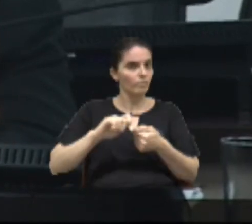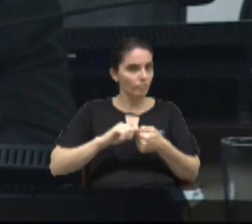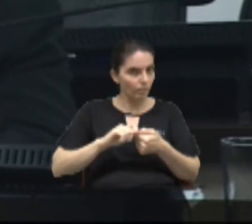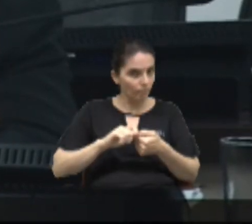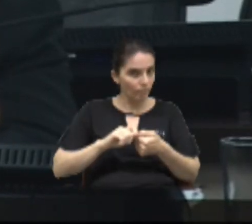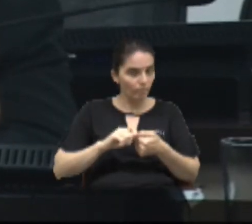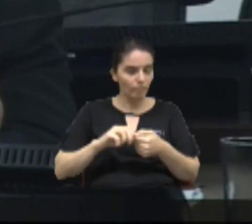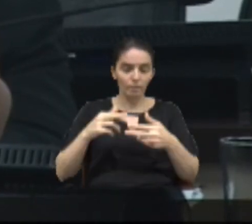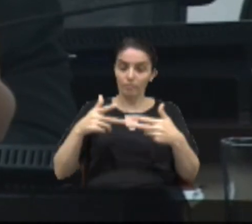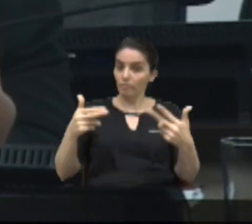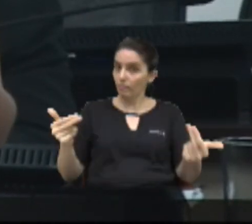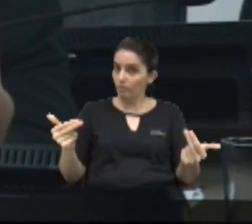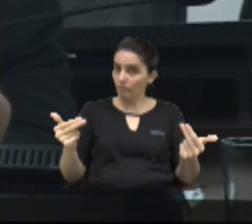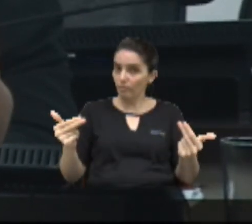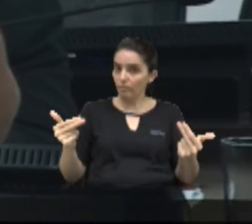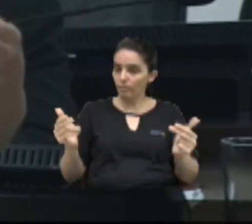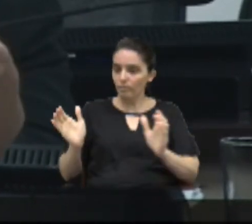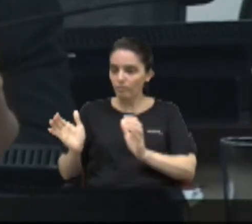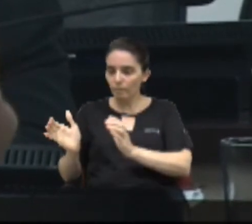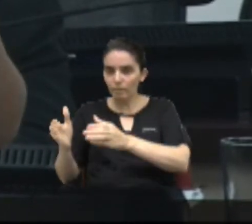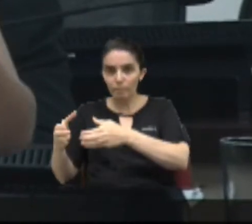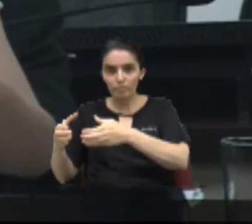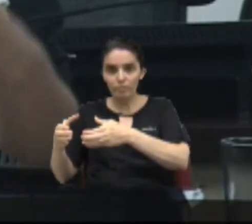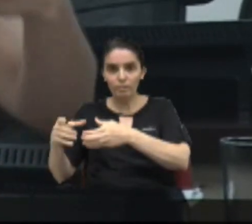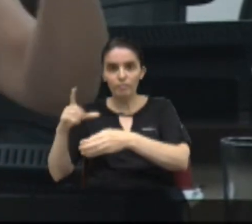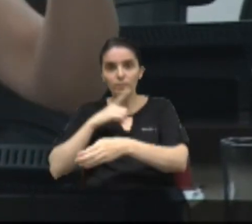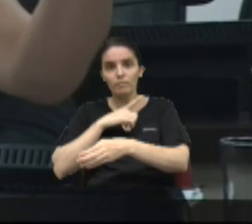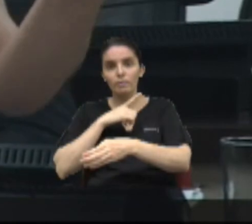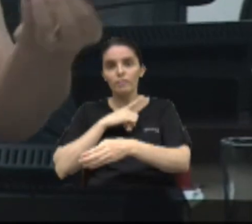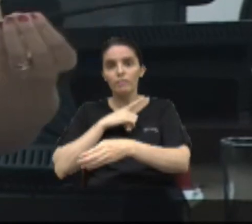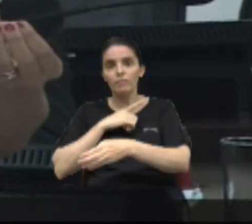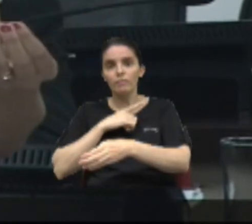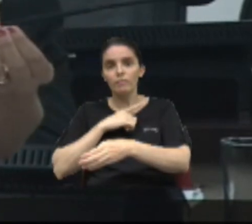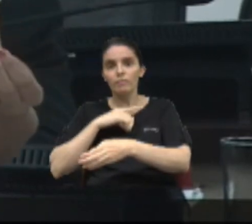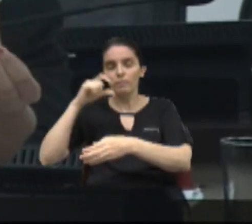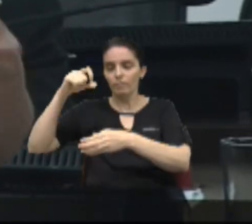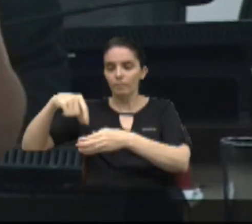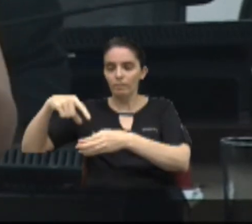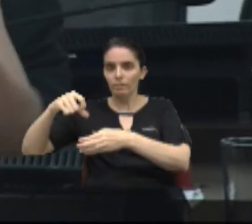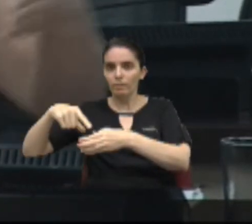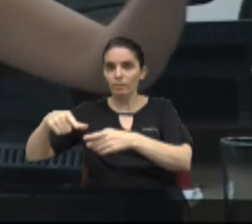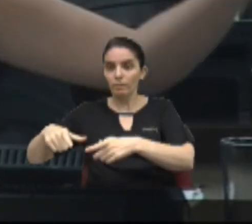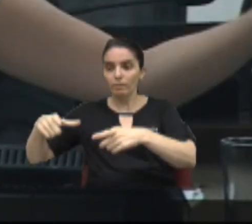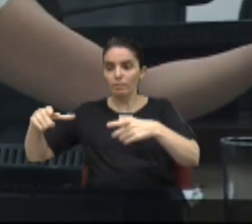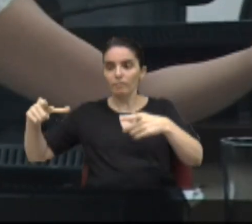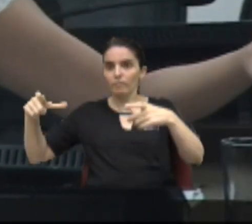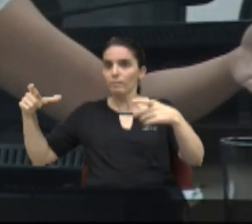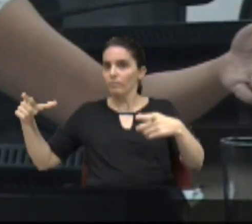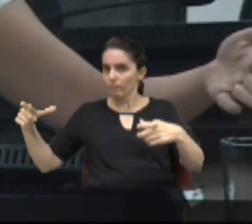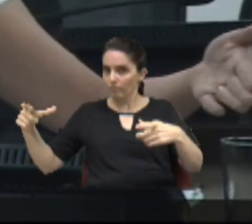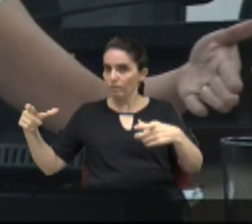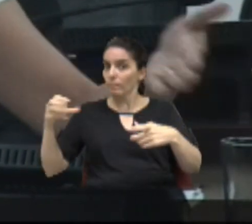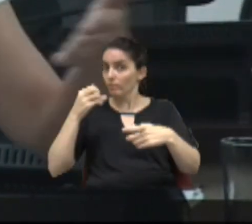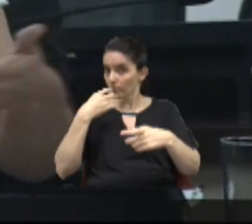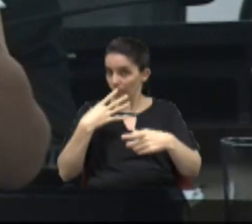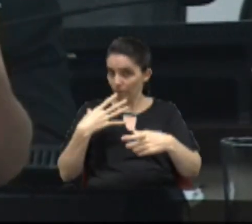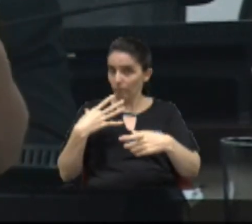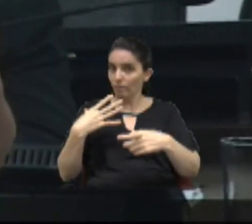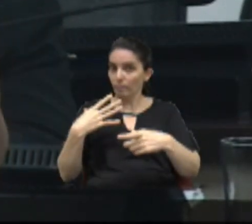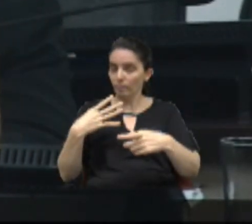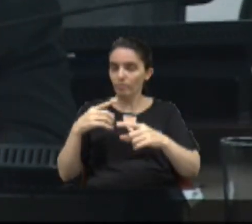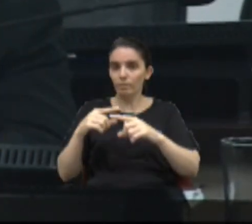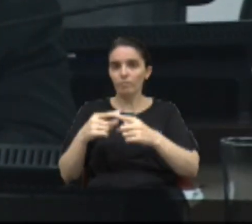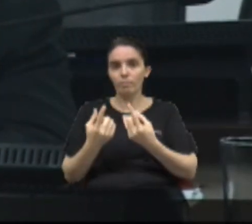forma que as entidades tinham uma arrecadação muito maior, louvável pelo trabalho que prestam, mas